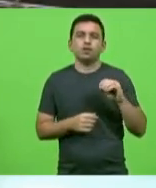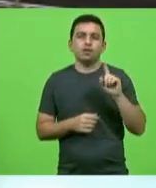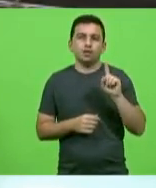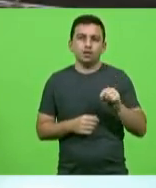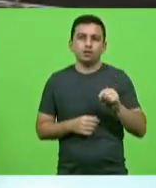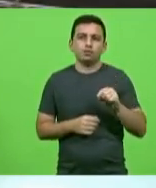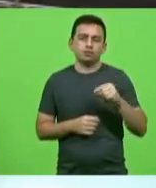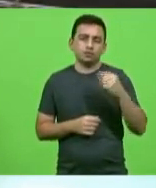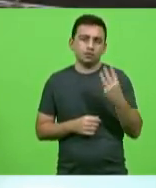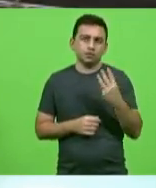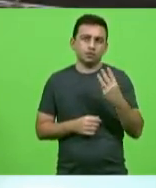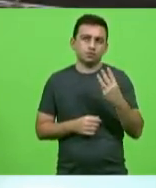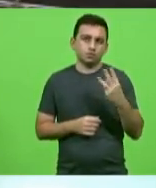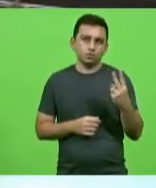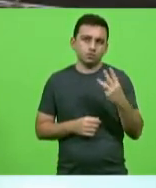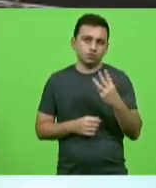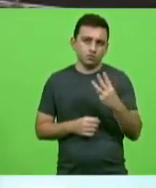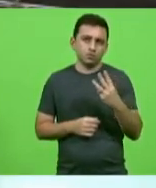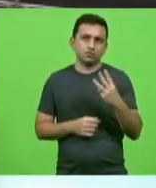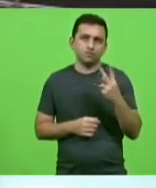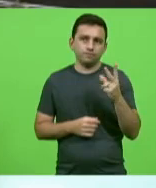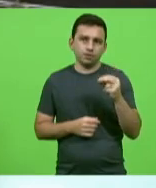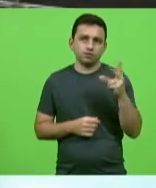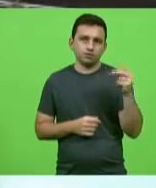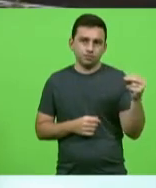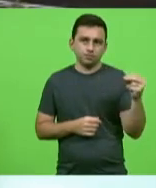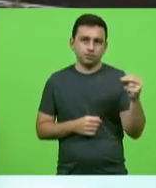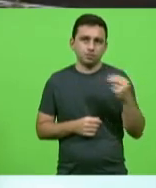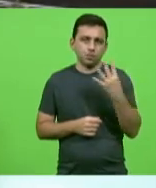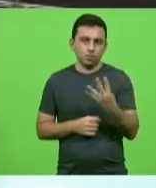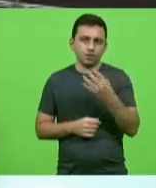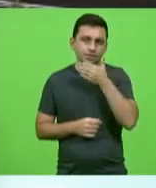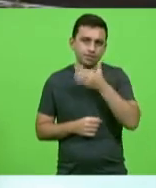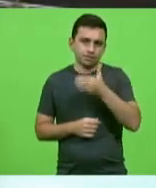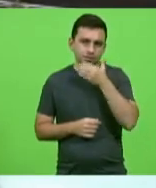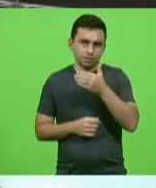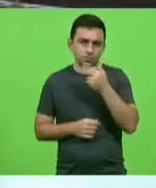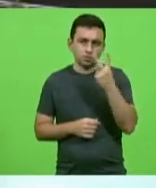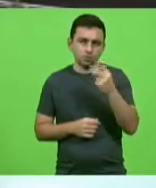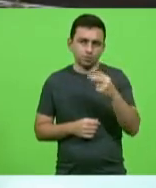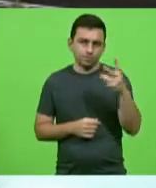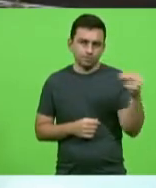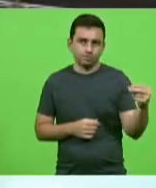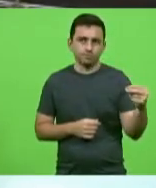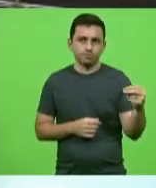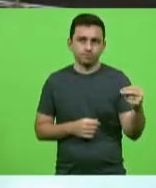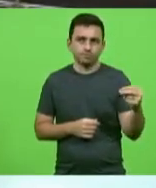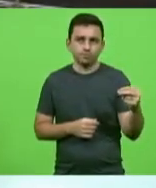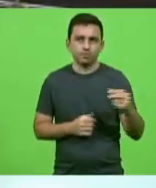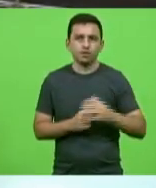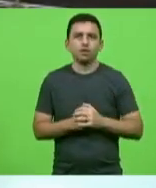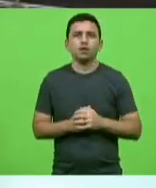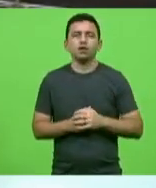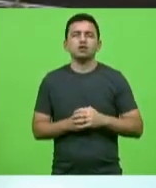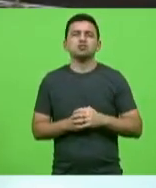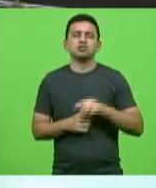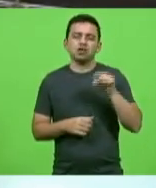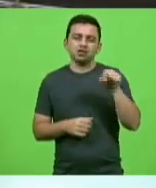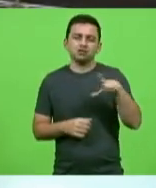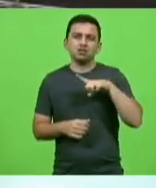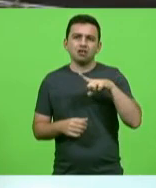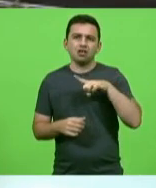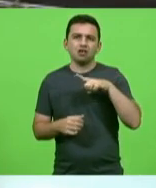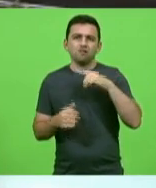21323 2020 tatu de quatro de dezembro de 2020 no qual posta a